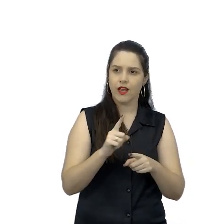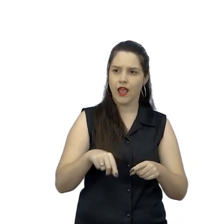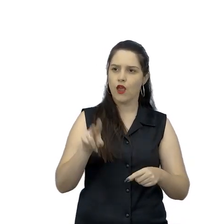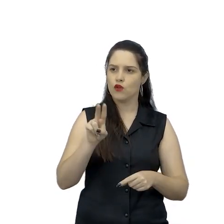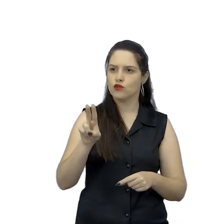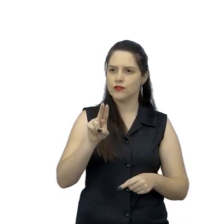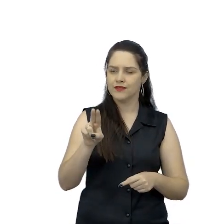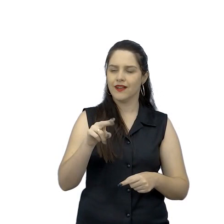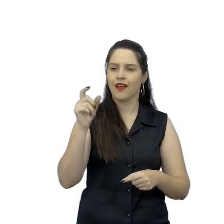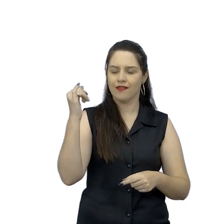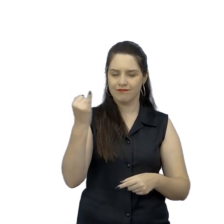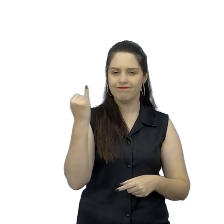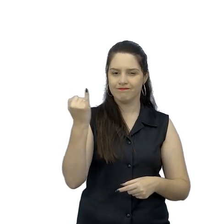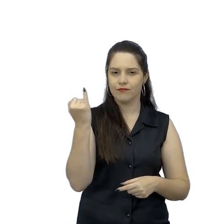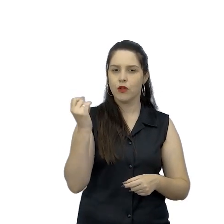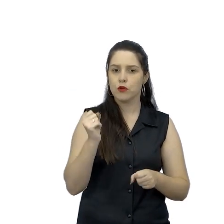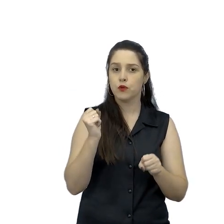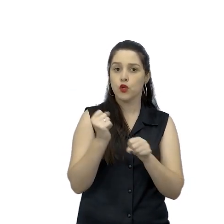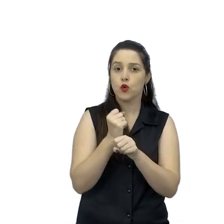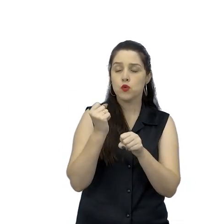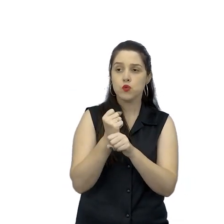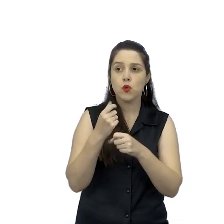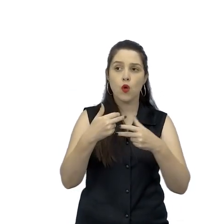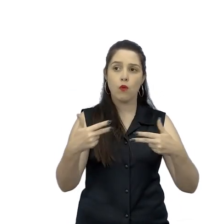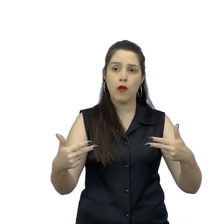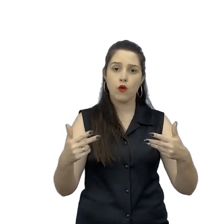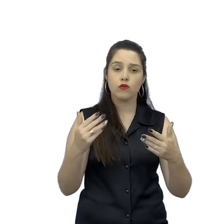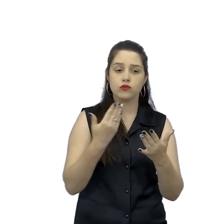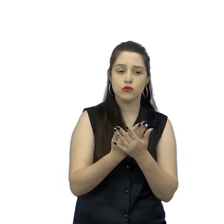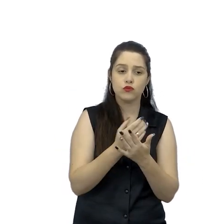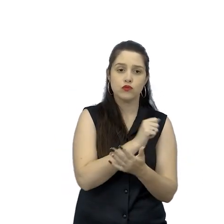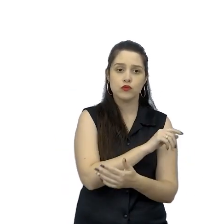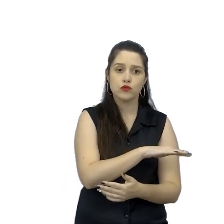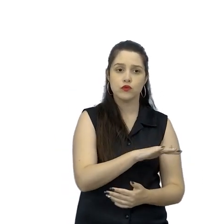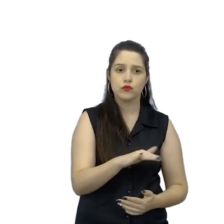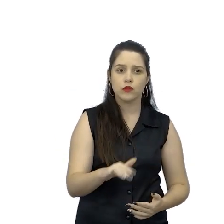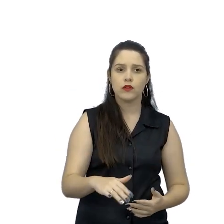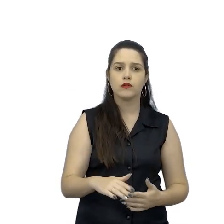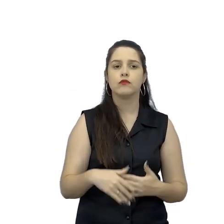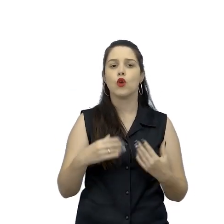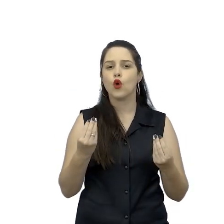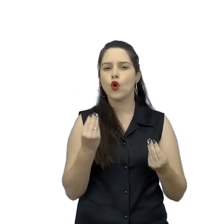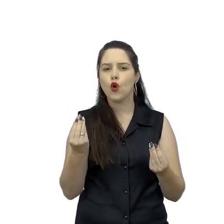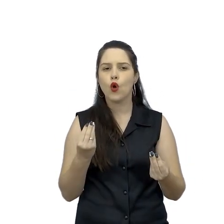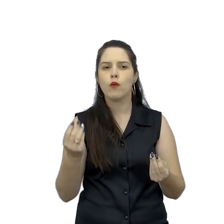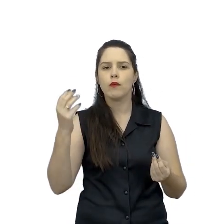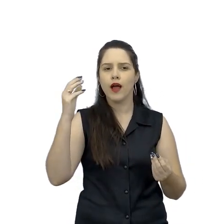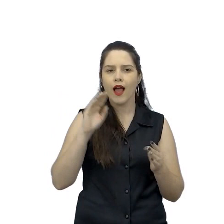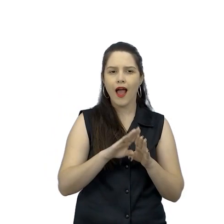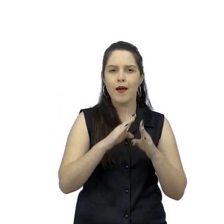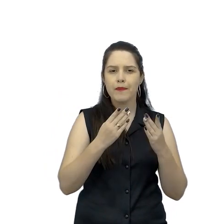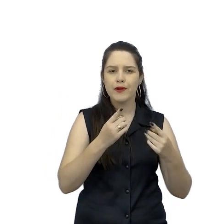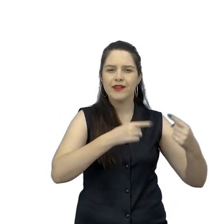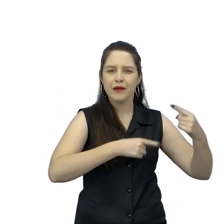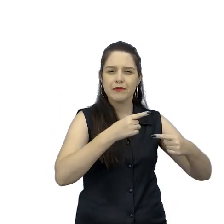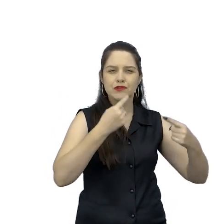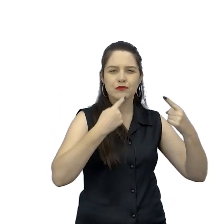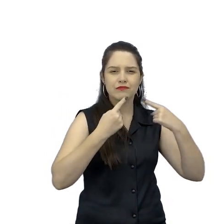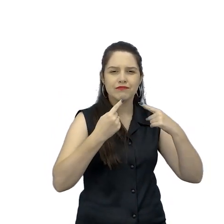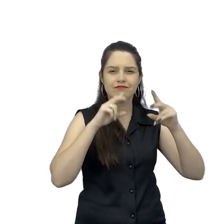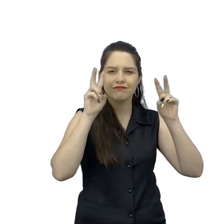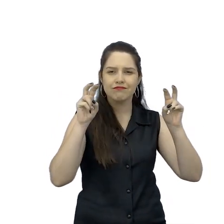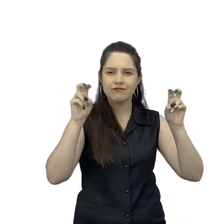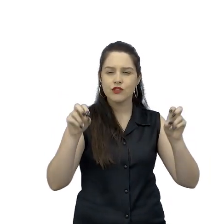utilizada, a gente pode construir algumas coisas com os nossos estudantes, né, como abrir um debate para discutir a temática desenvolvida no